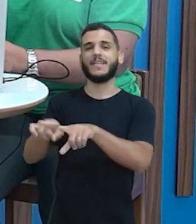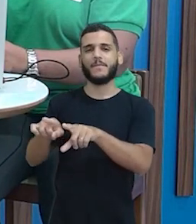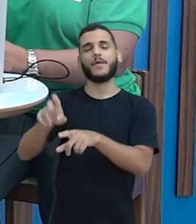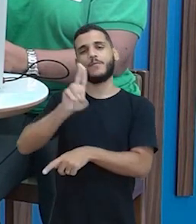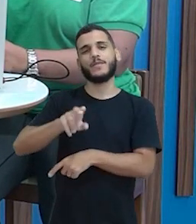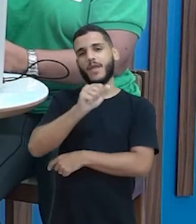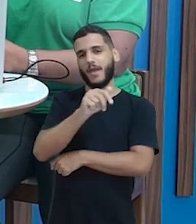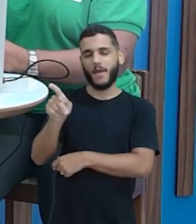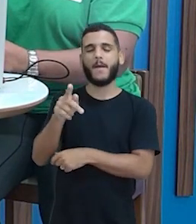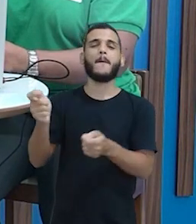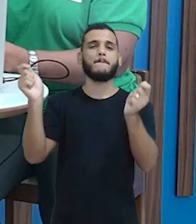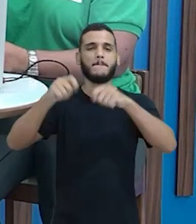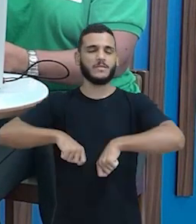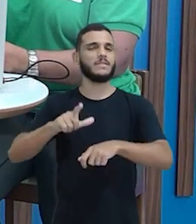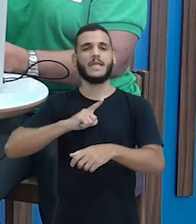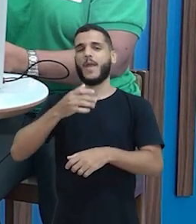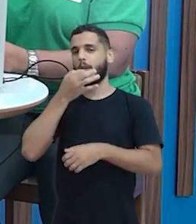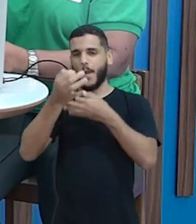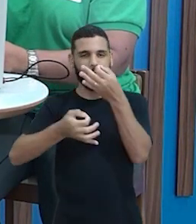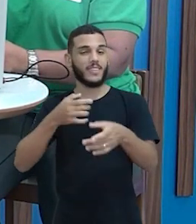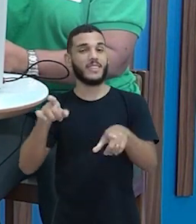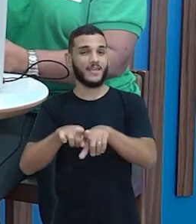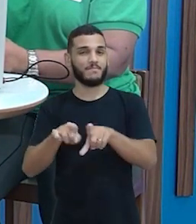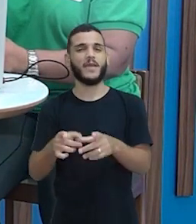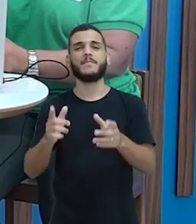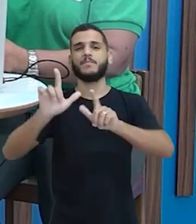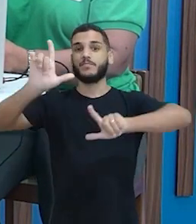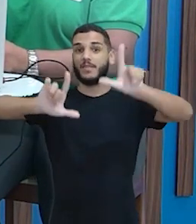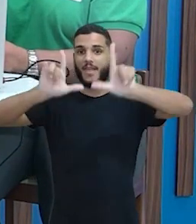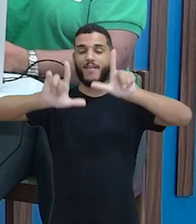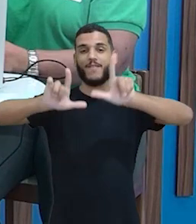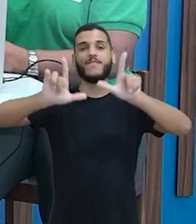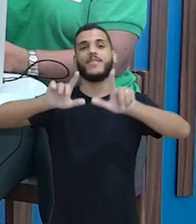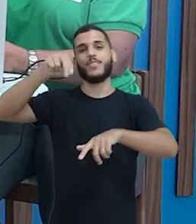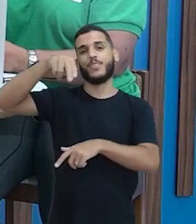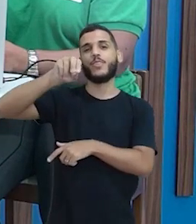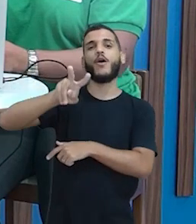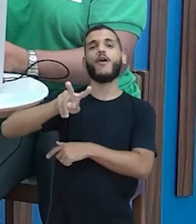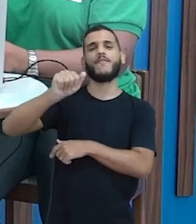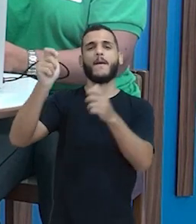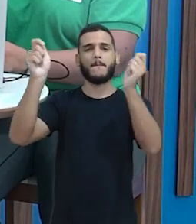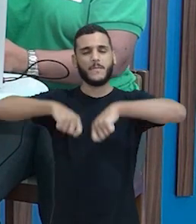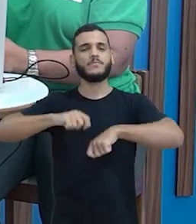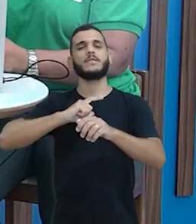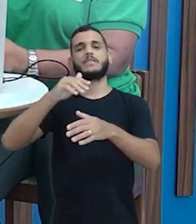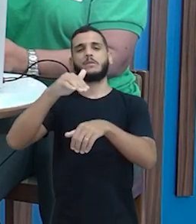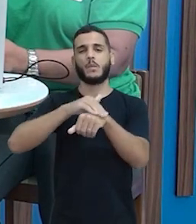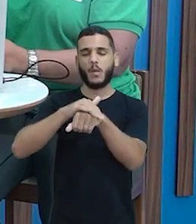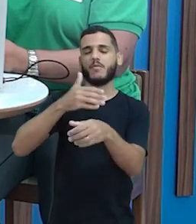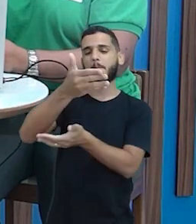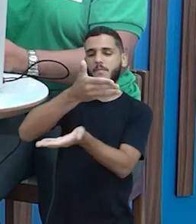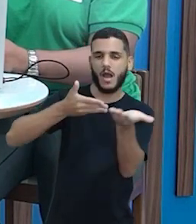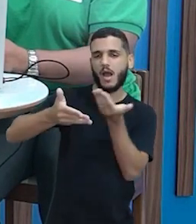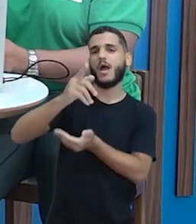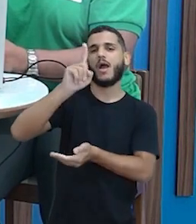aplicativo também pode deixar pelo comentário na TV nova conversar com seu colega a respeito desse conteúdo que é